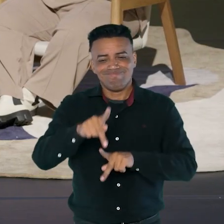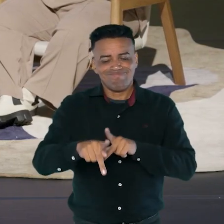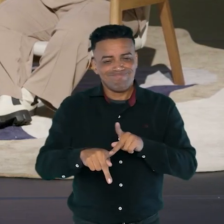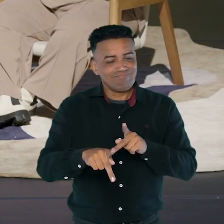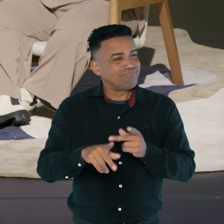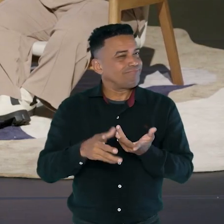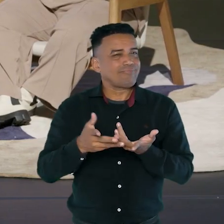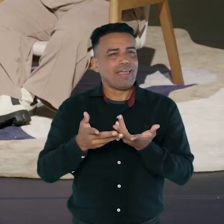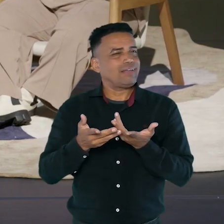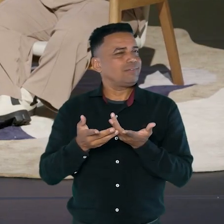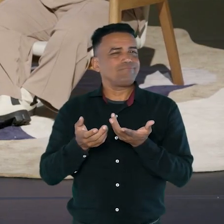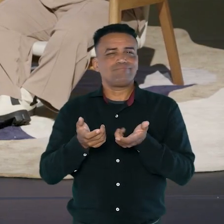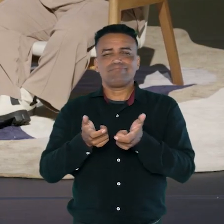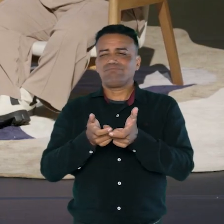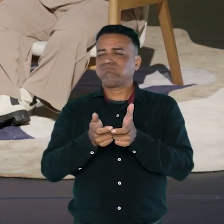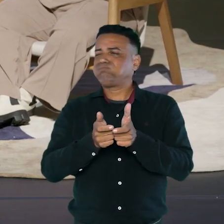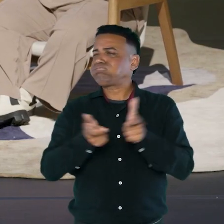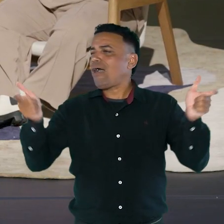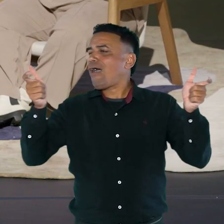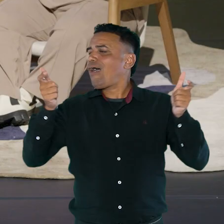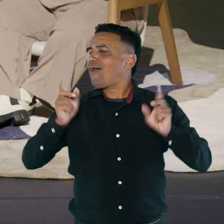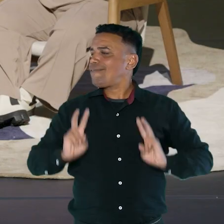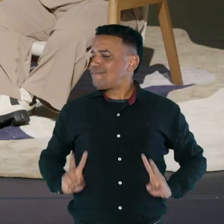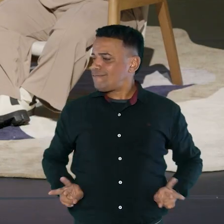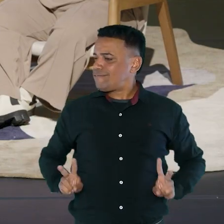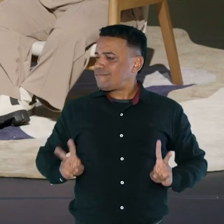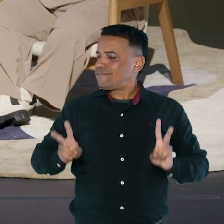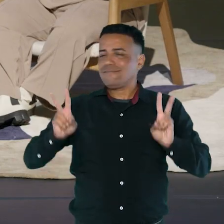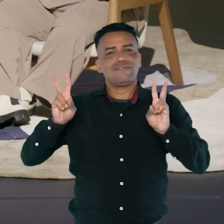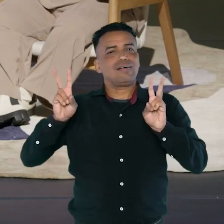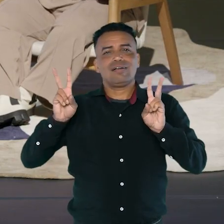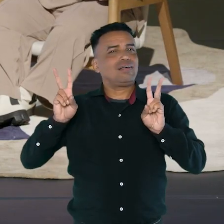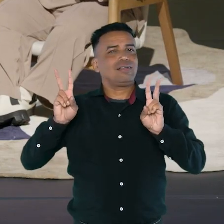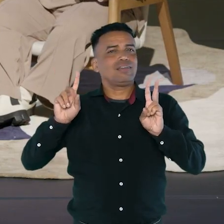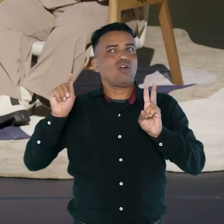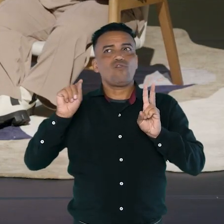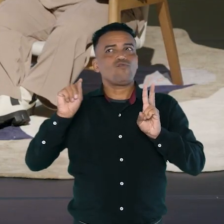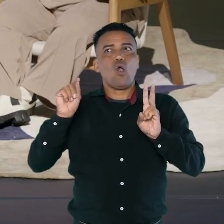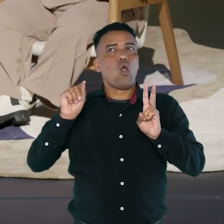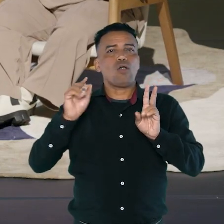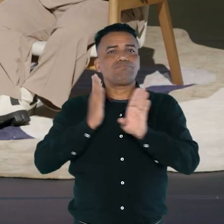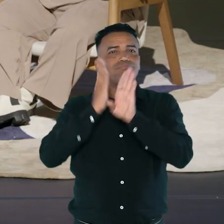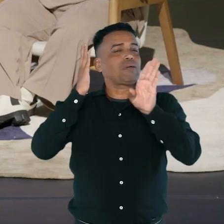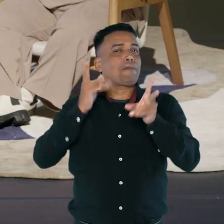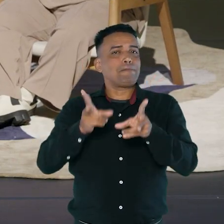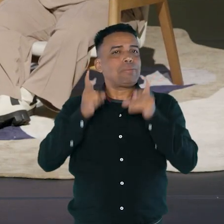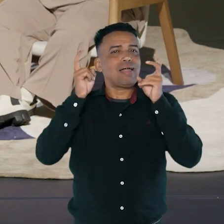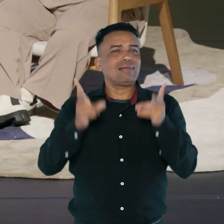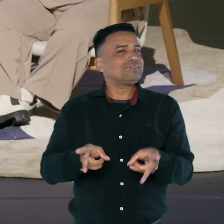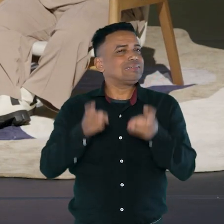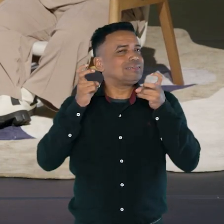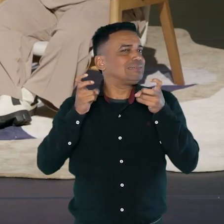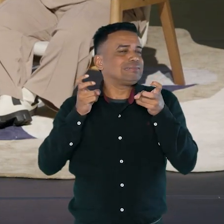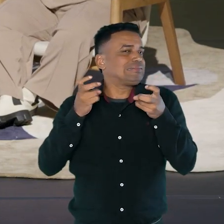muito valioso que não foi catalogado ainda. Eu acho que a gente ainda